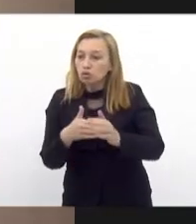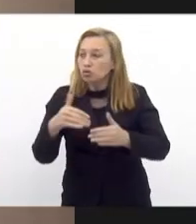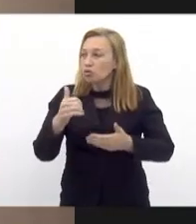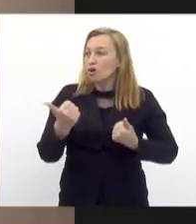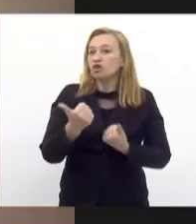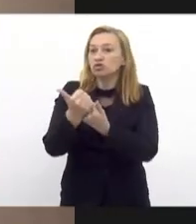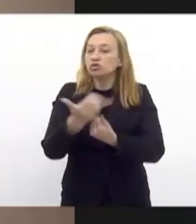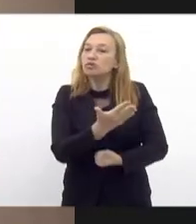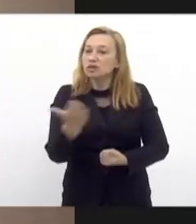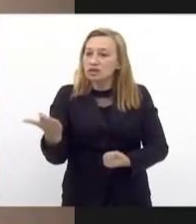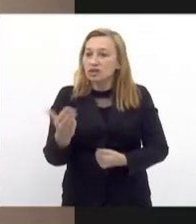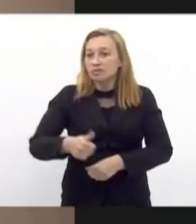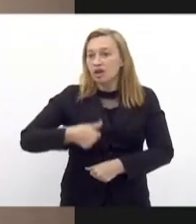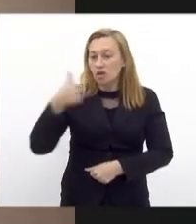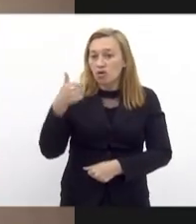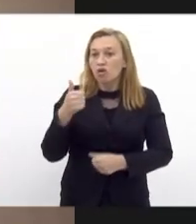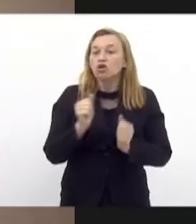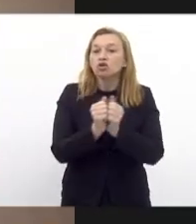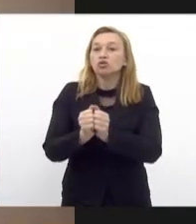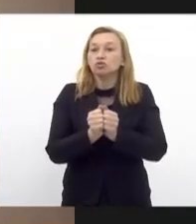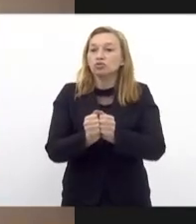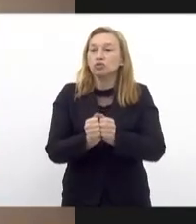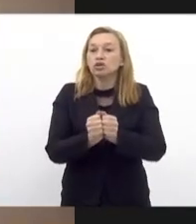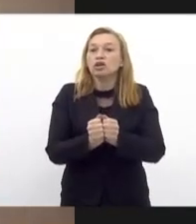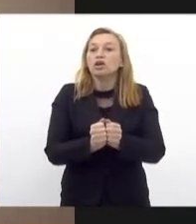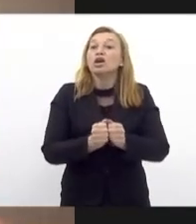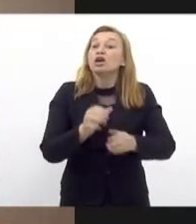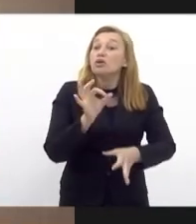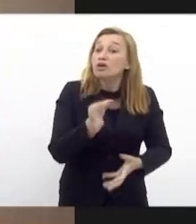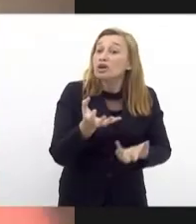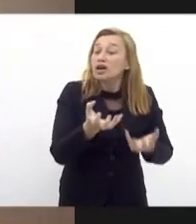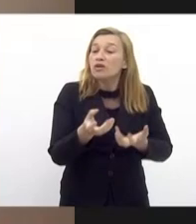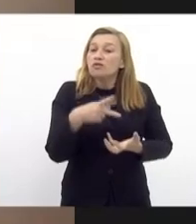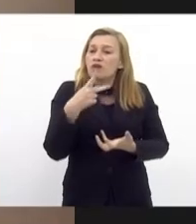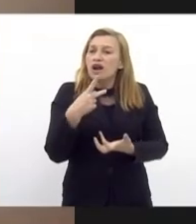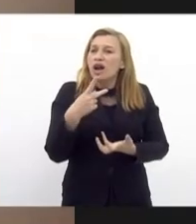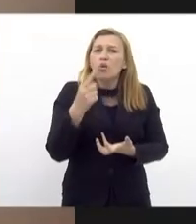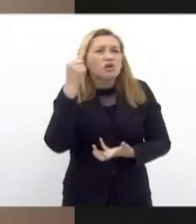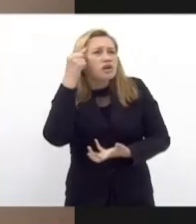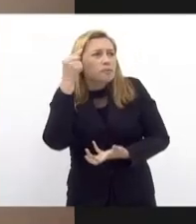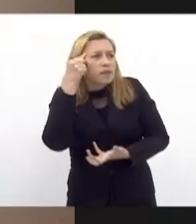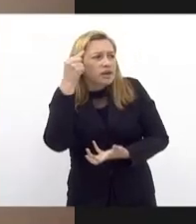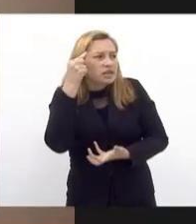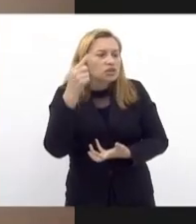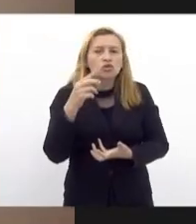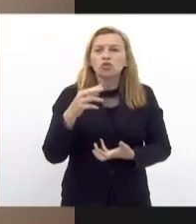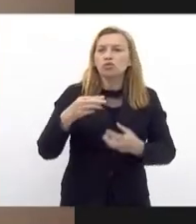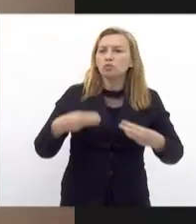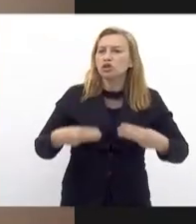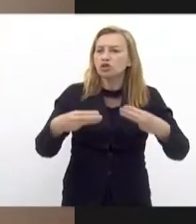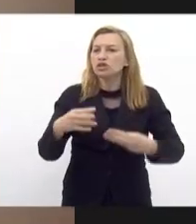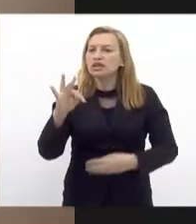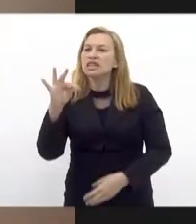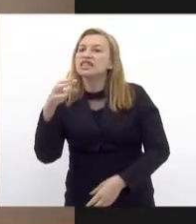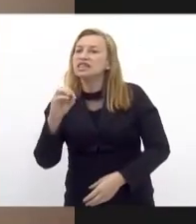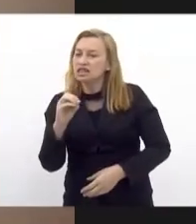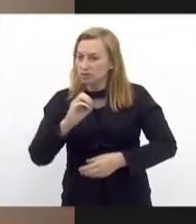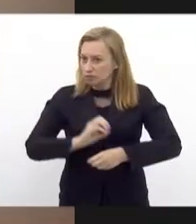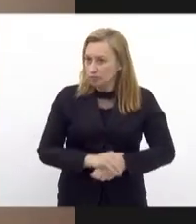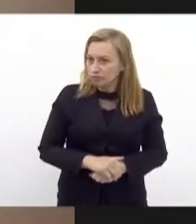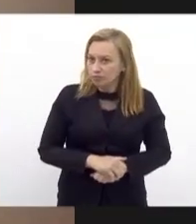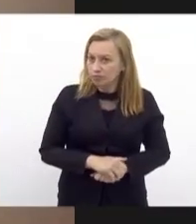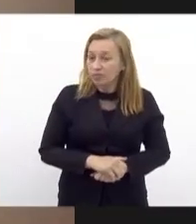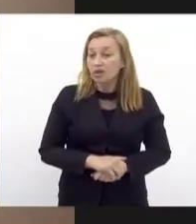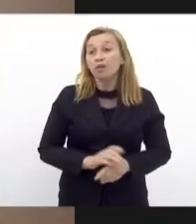ainda, né, estamos todos juntos. E eu quero deixar aqui o que pensa o ministro Tarcísio a respeito. Primeiro,